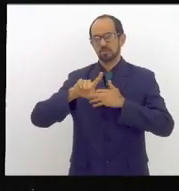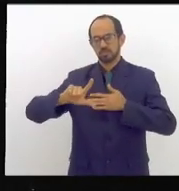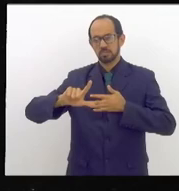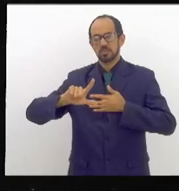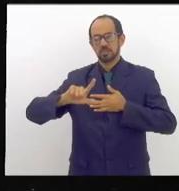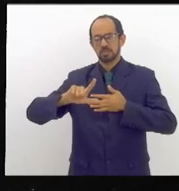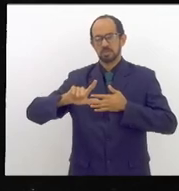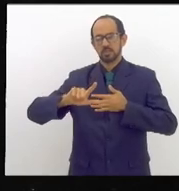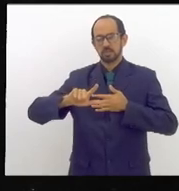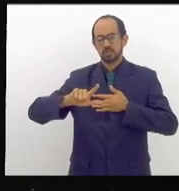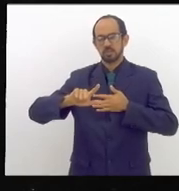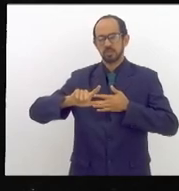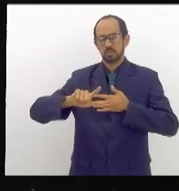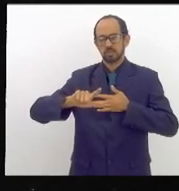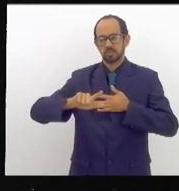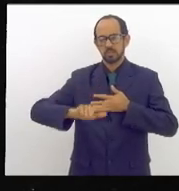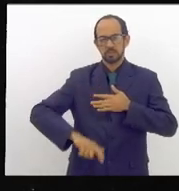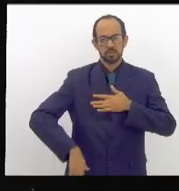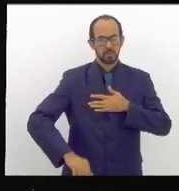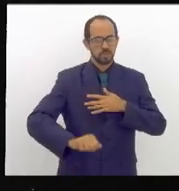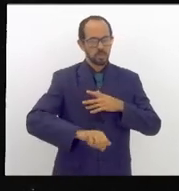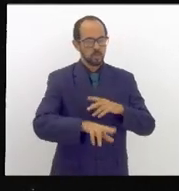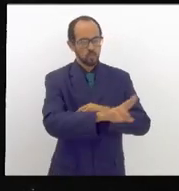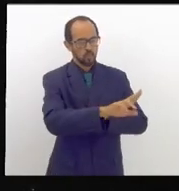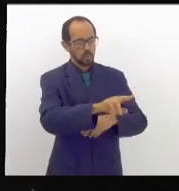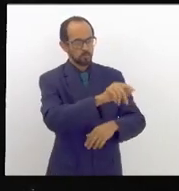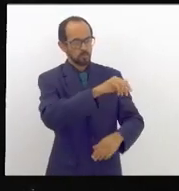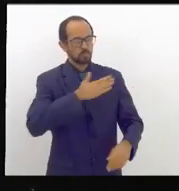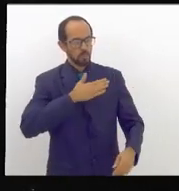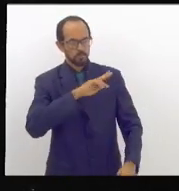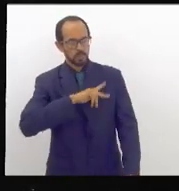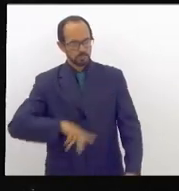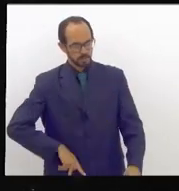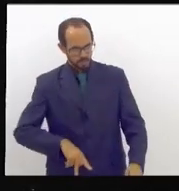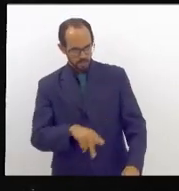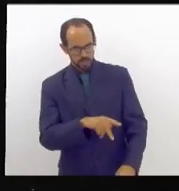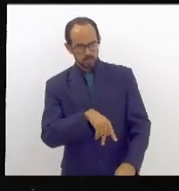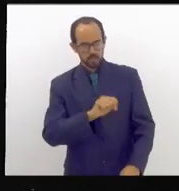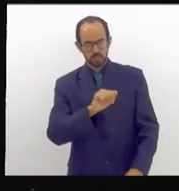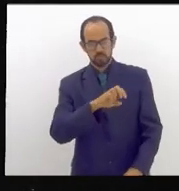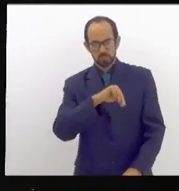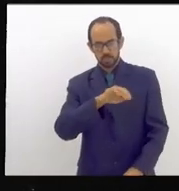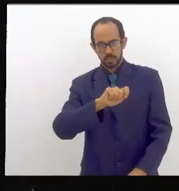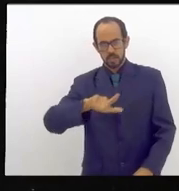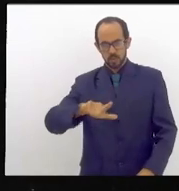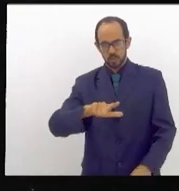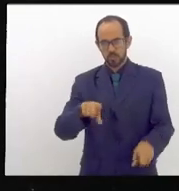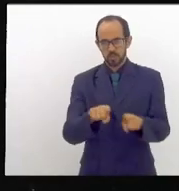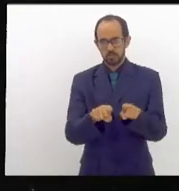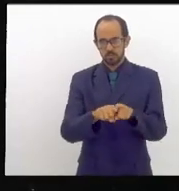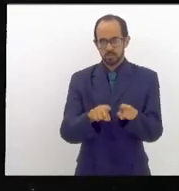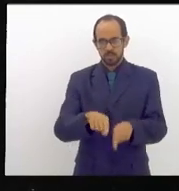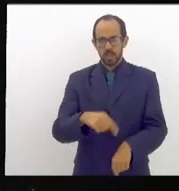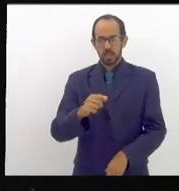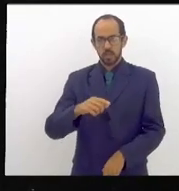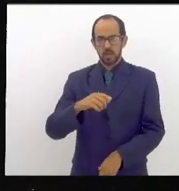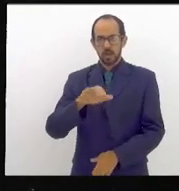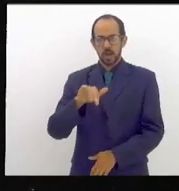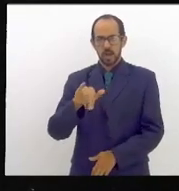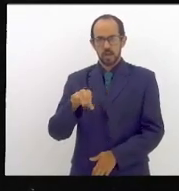do presidente meu querido Presidente altí meu corte Agradeço ao Senador Carlos Portinho Senador Flávio bolsonaro